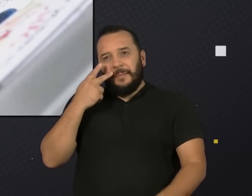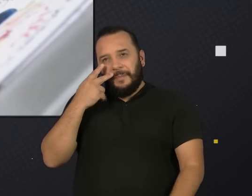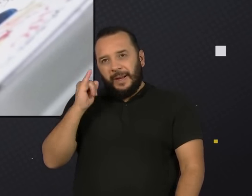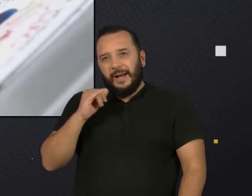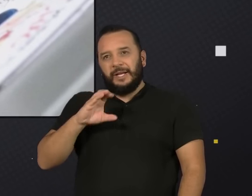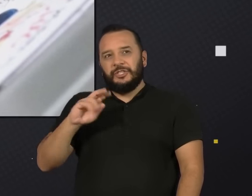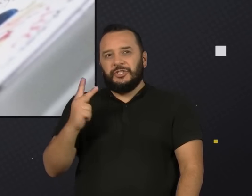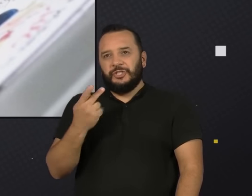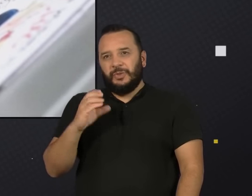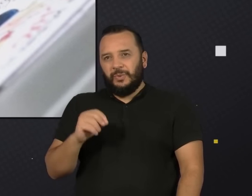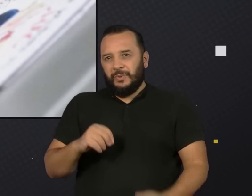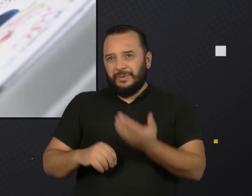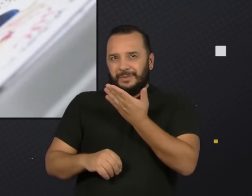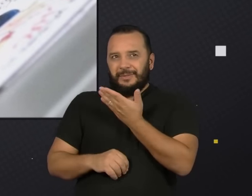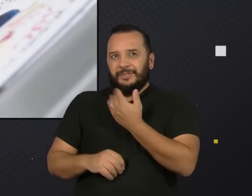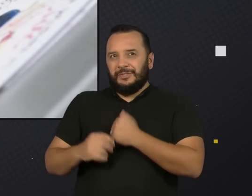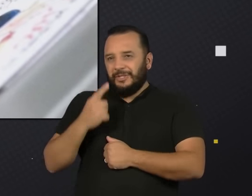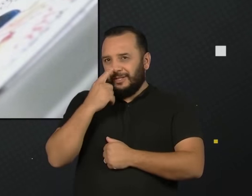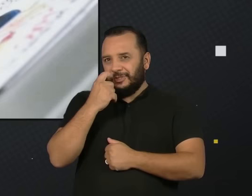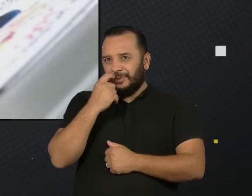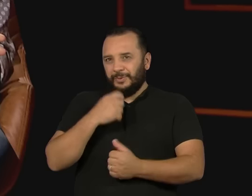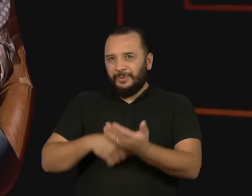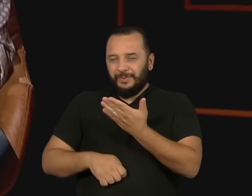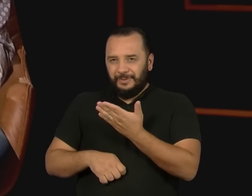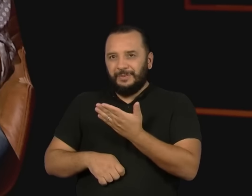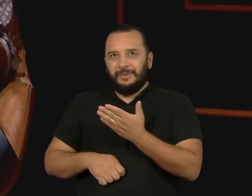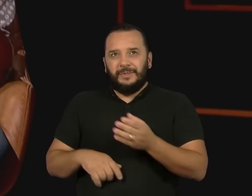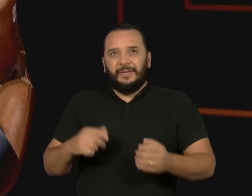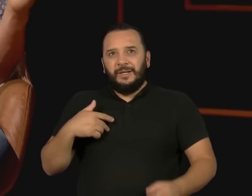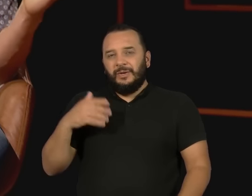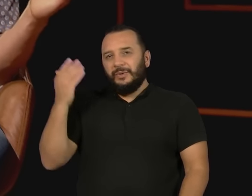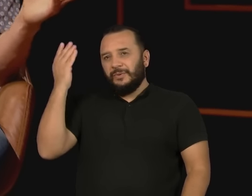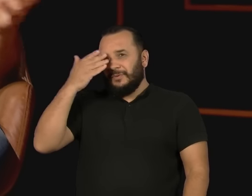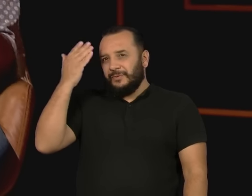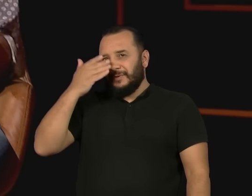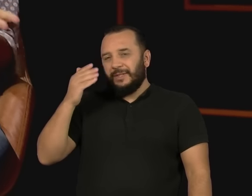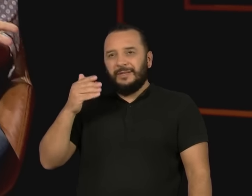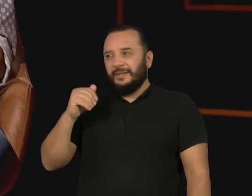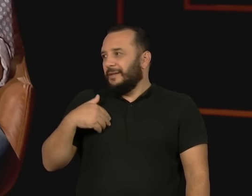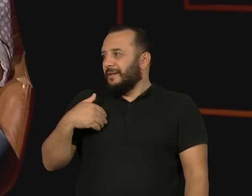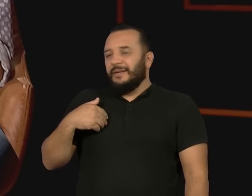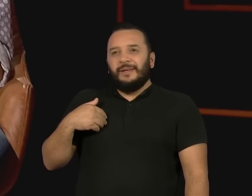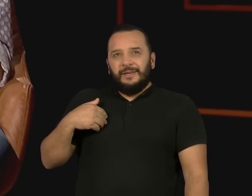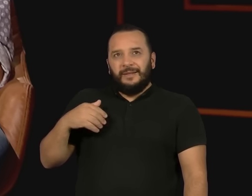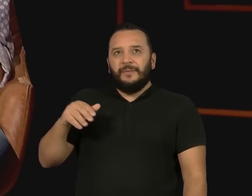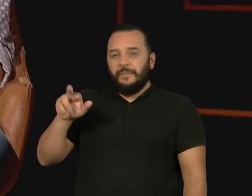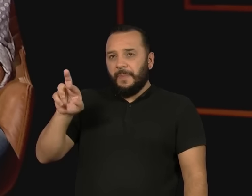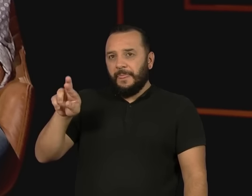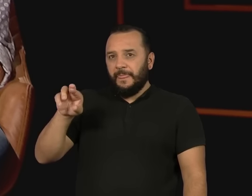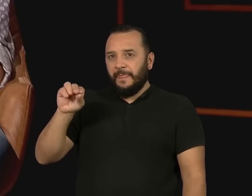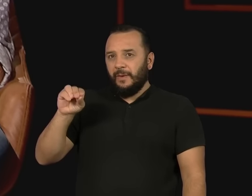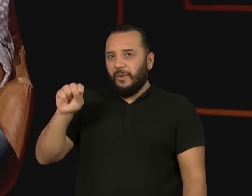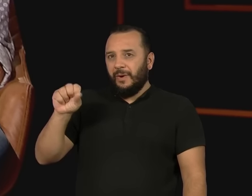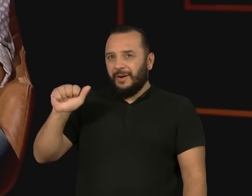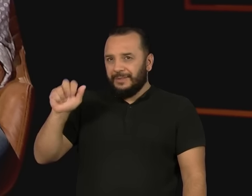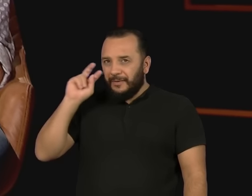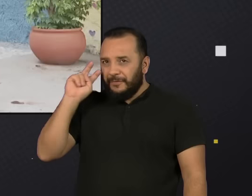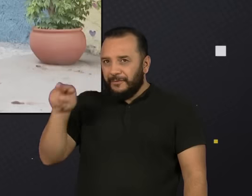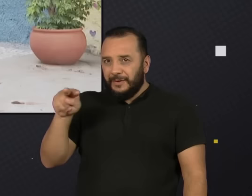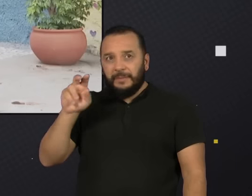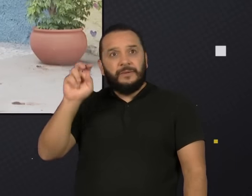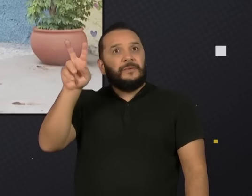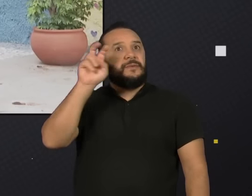E fui, e aí mas não via exatamente a Rosa, eu via aquilo tudo e eu fiquei muito apaixonado pelo teatro. E o teatro tablado, ele